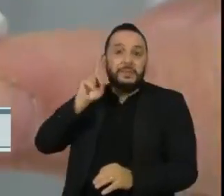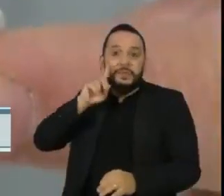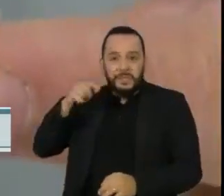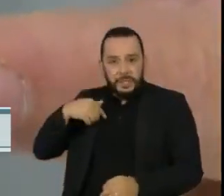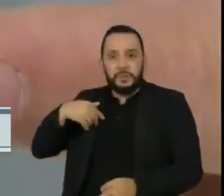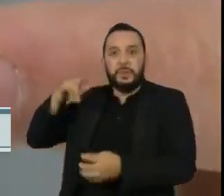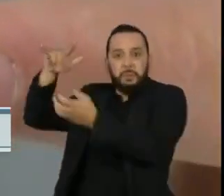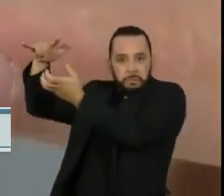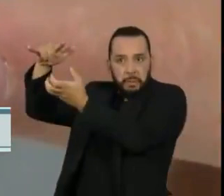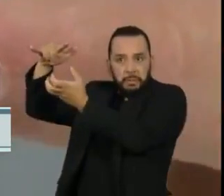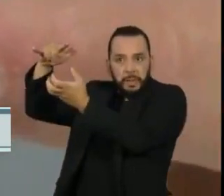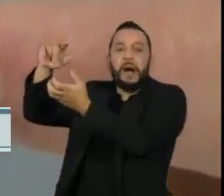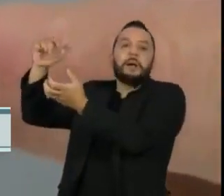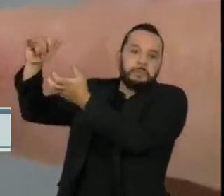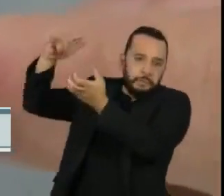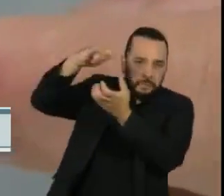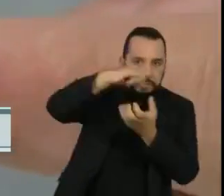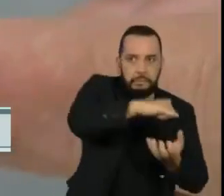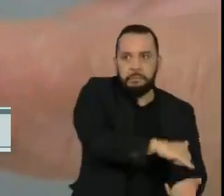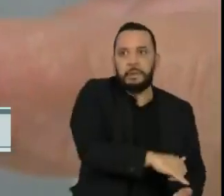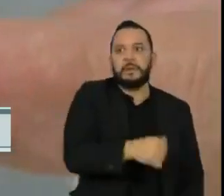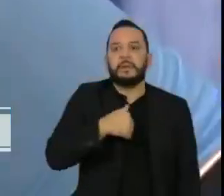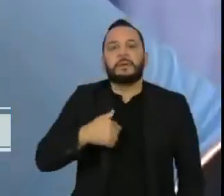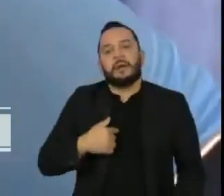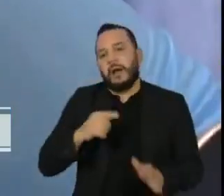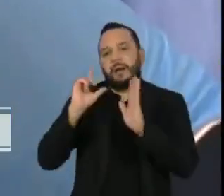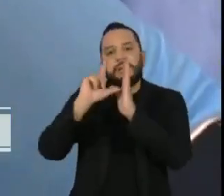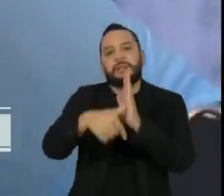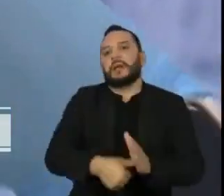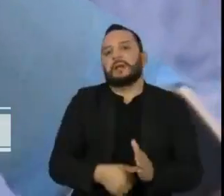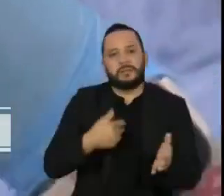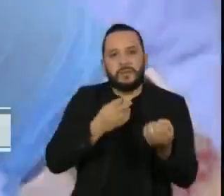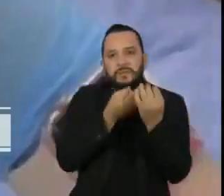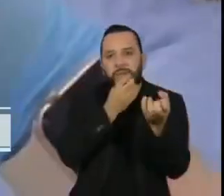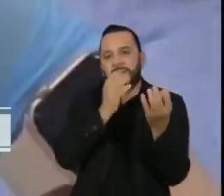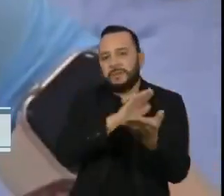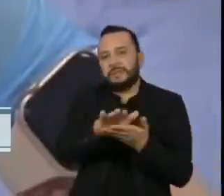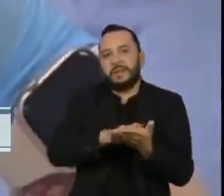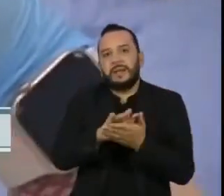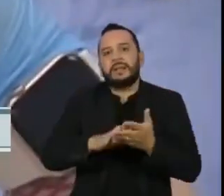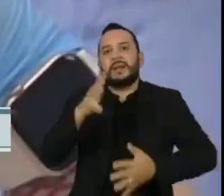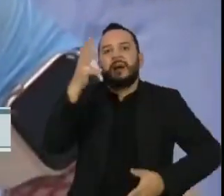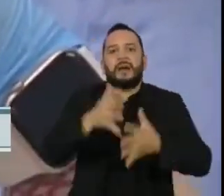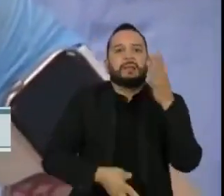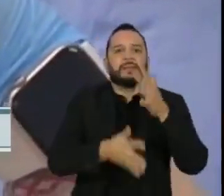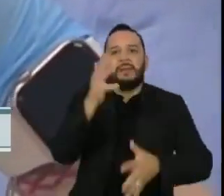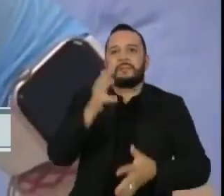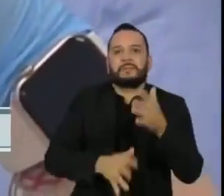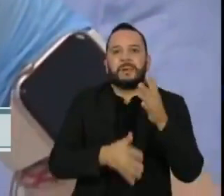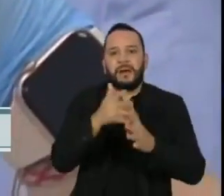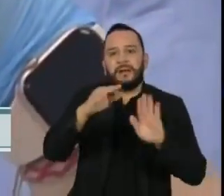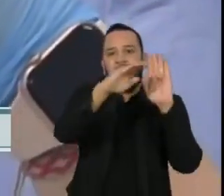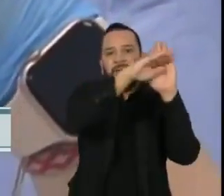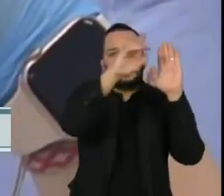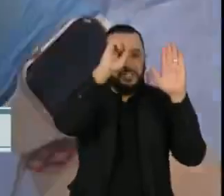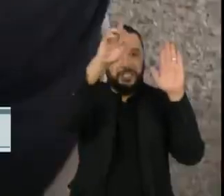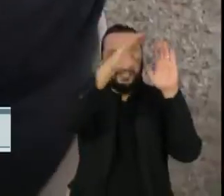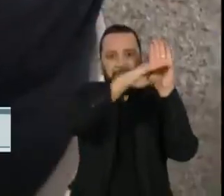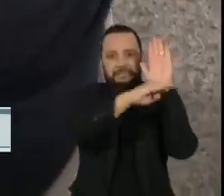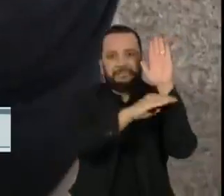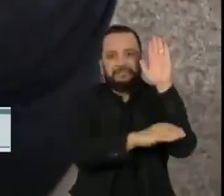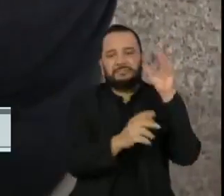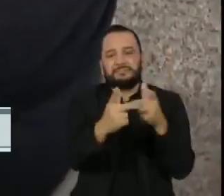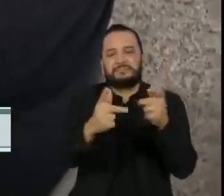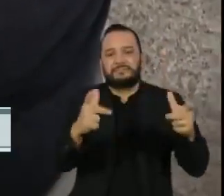nos Estados Unidos o atraso EA desinformação podem estrangular ainda mais apertar da janela de aplicação do